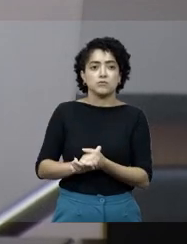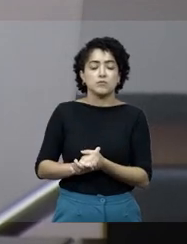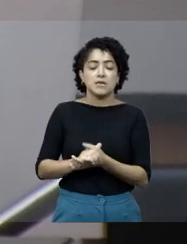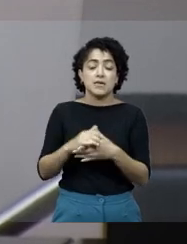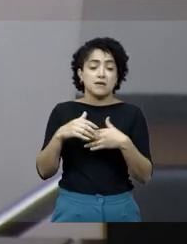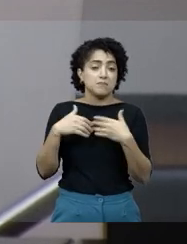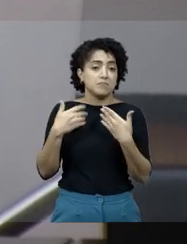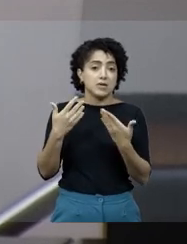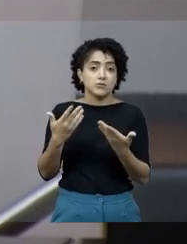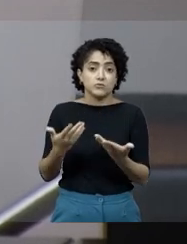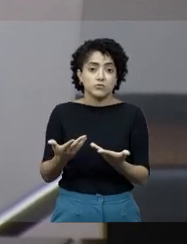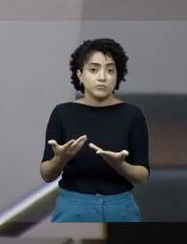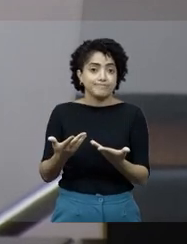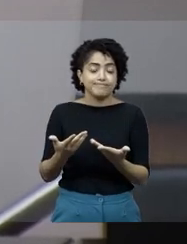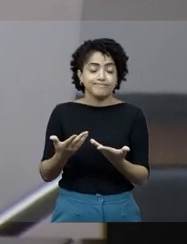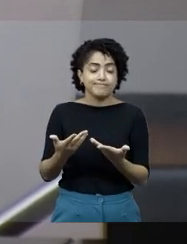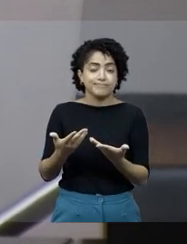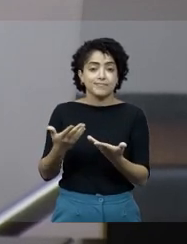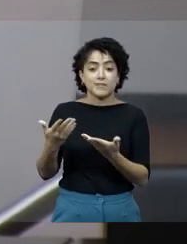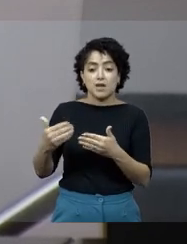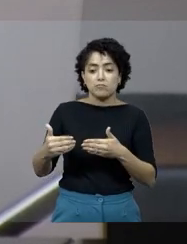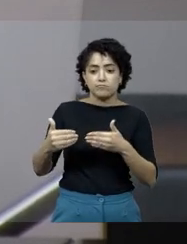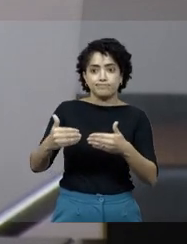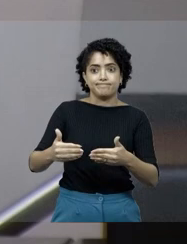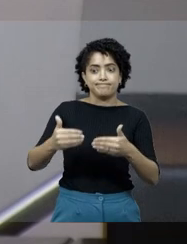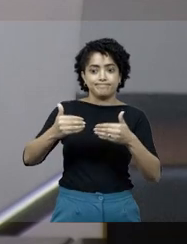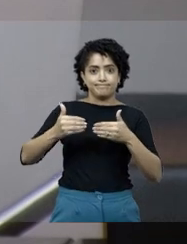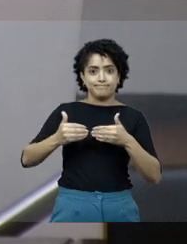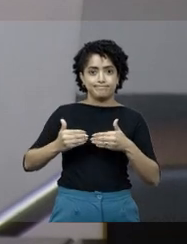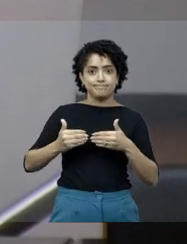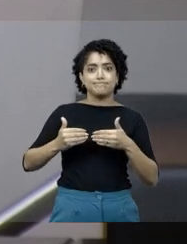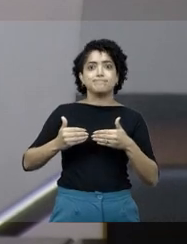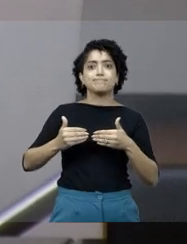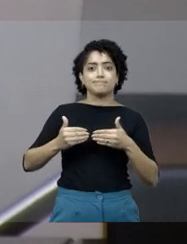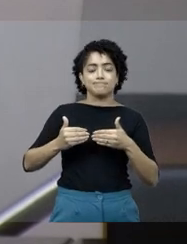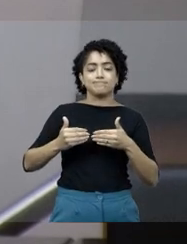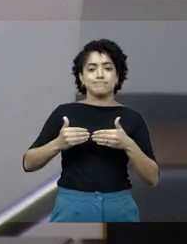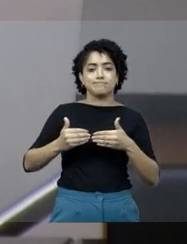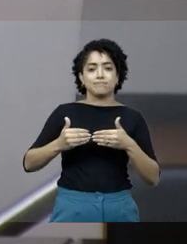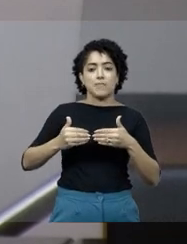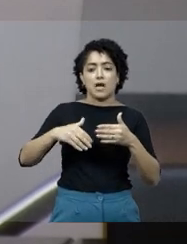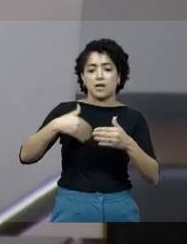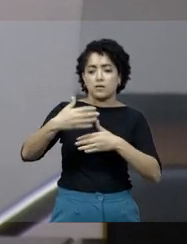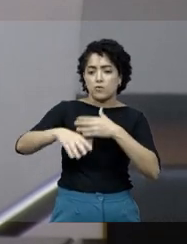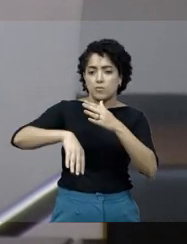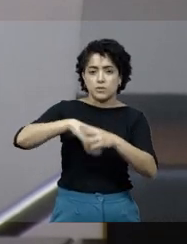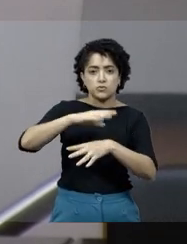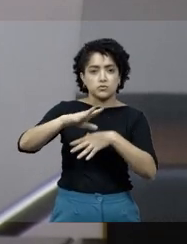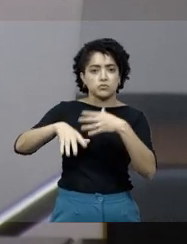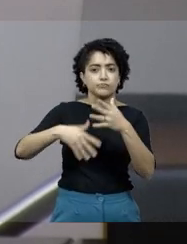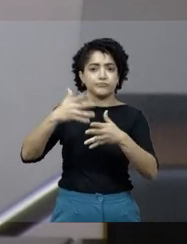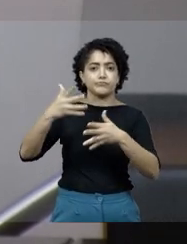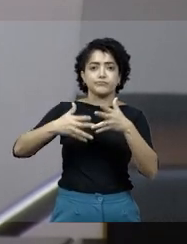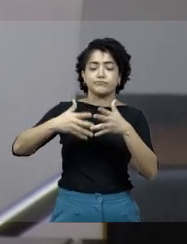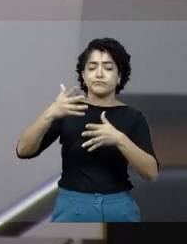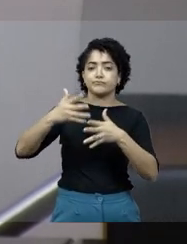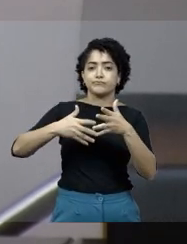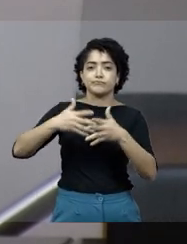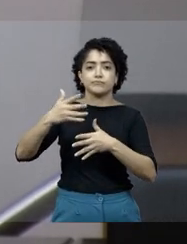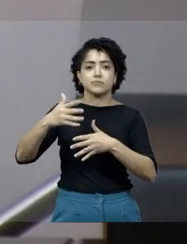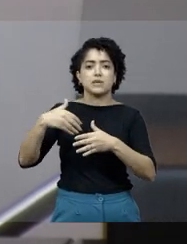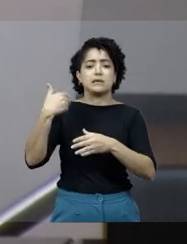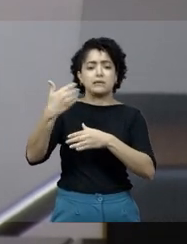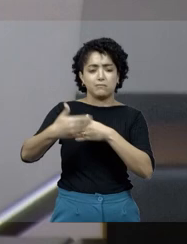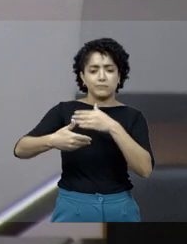bastou o Heron dar um passo para trás, a lambança foi instituída. E... sabe, é lambança em cima